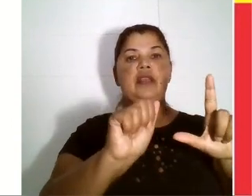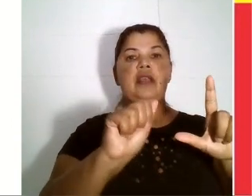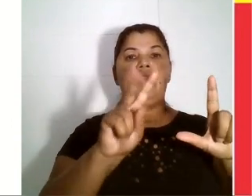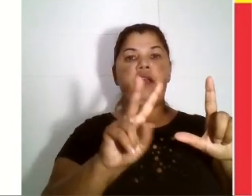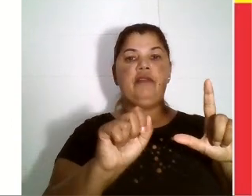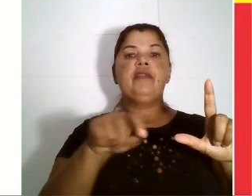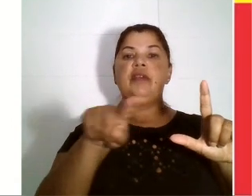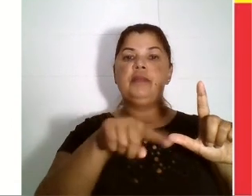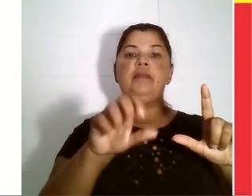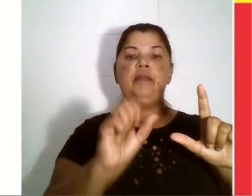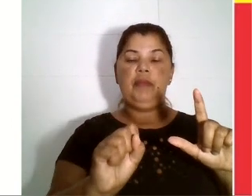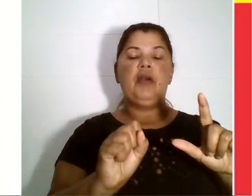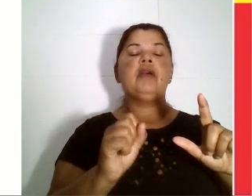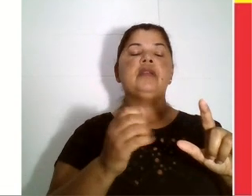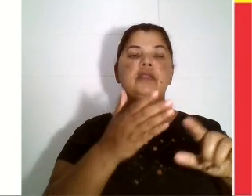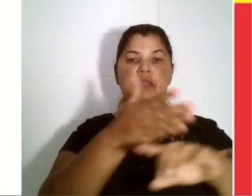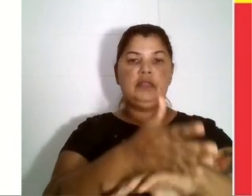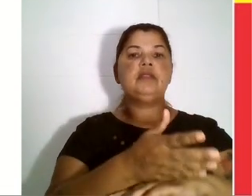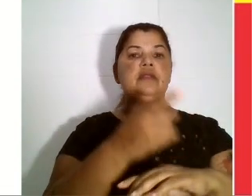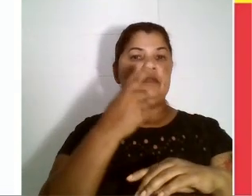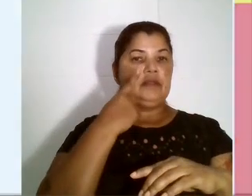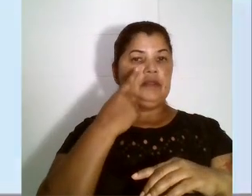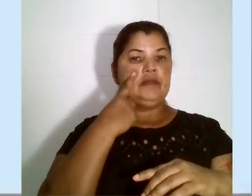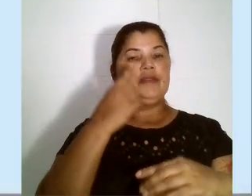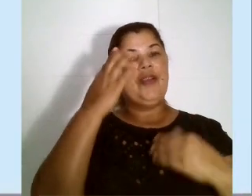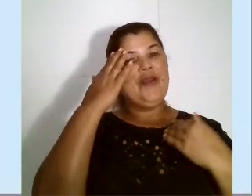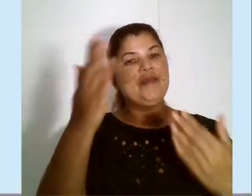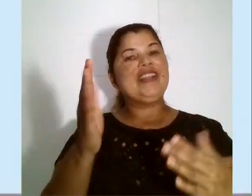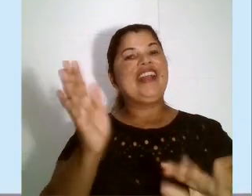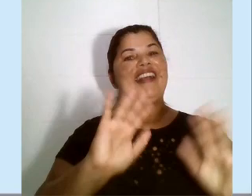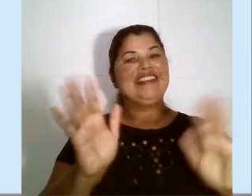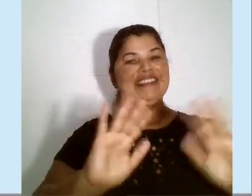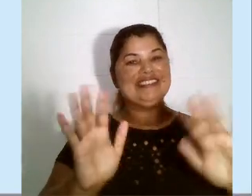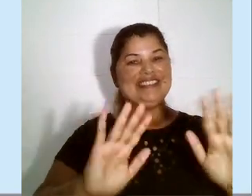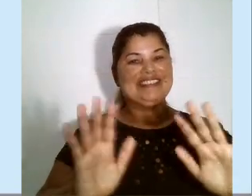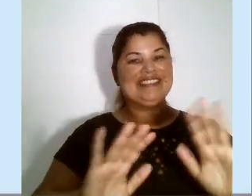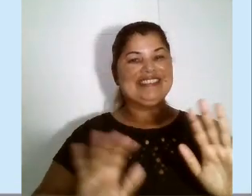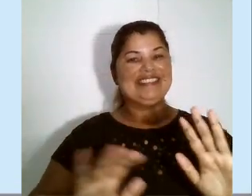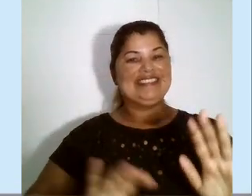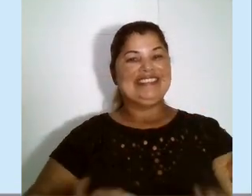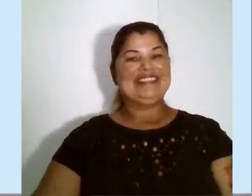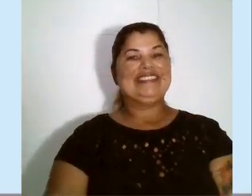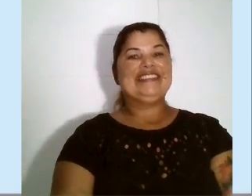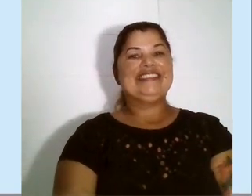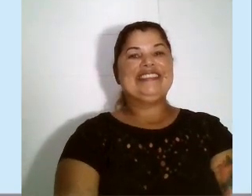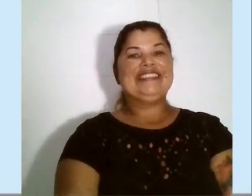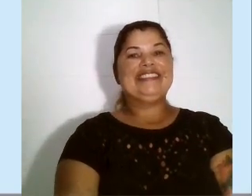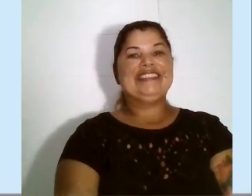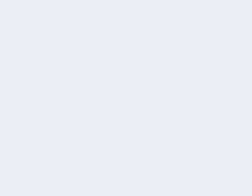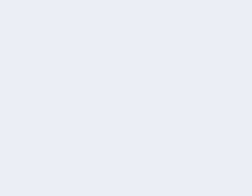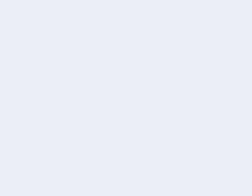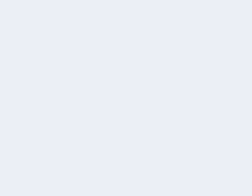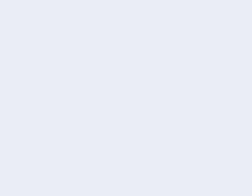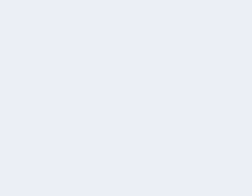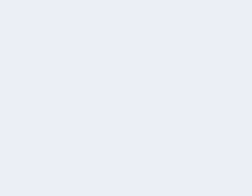plataforma AVA e vocês podem acessar, ok? Obrigado e até a próxima, sexto ano. Valeu!